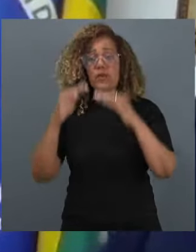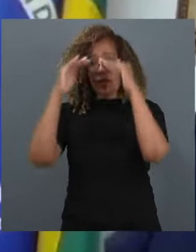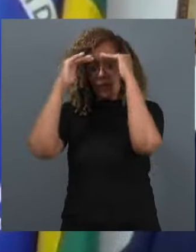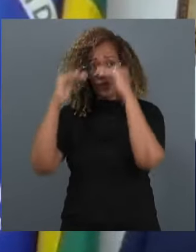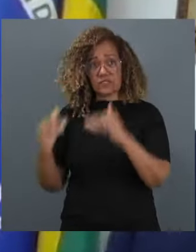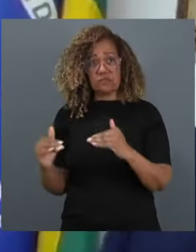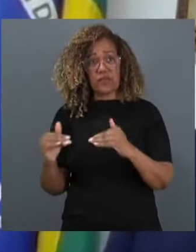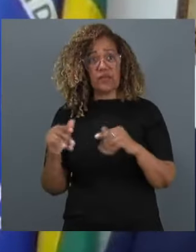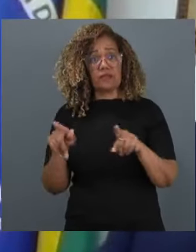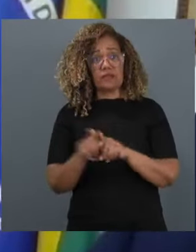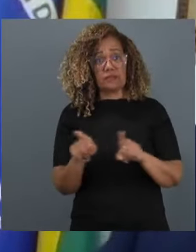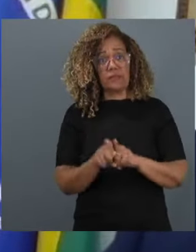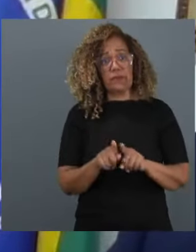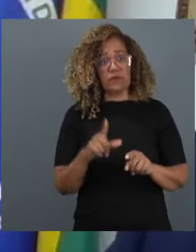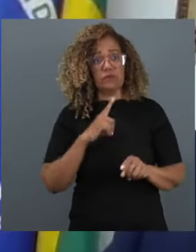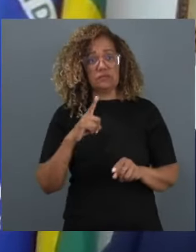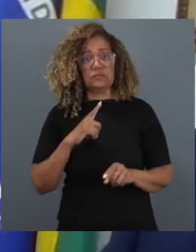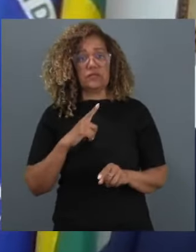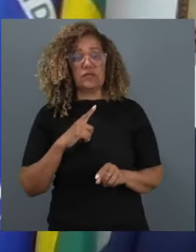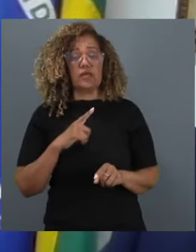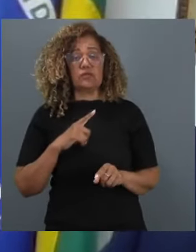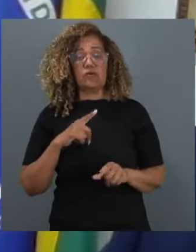eleito pelo voto popular?